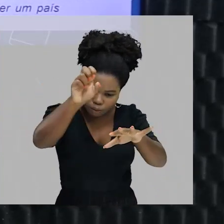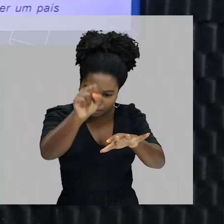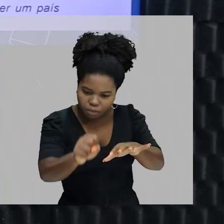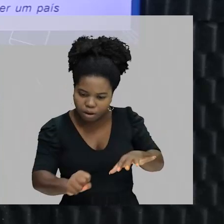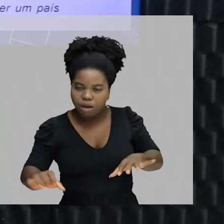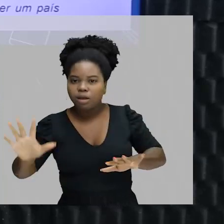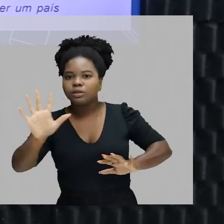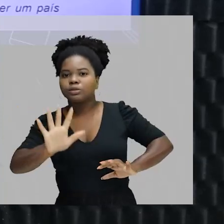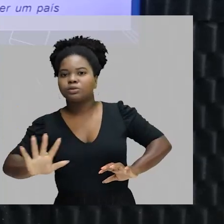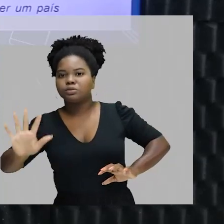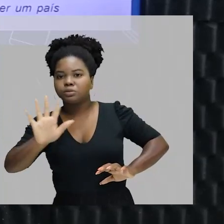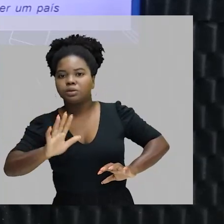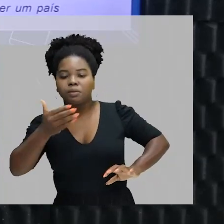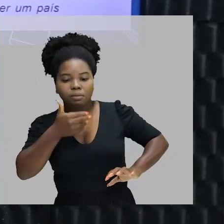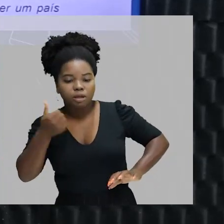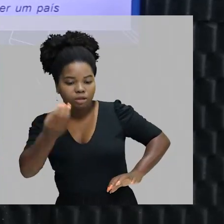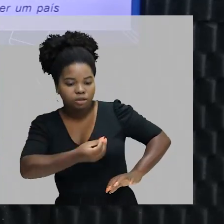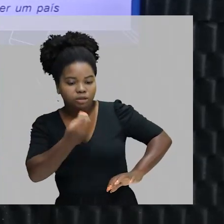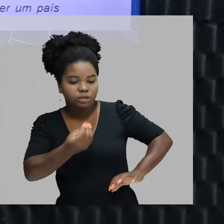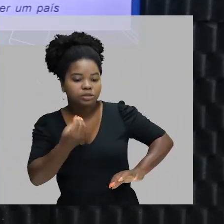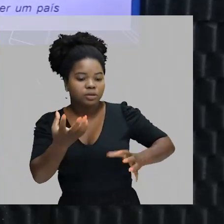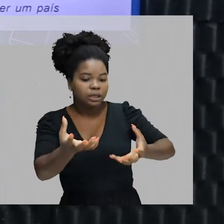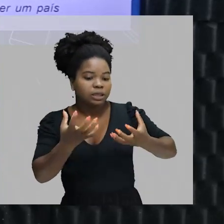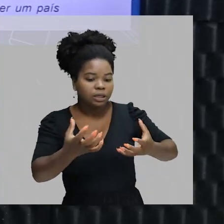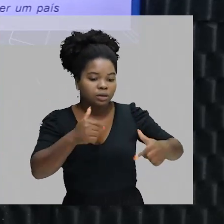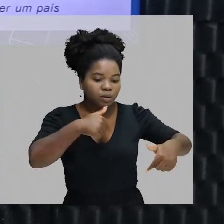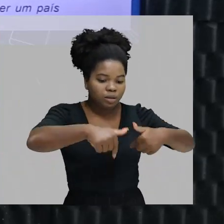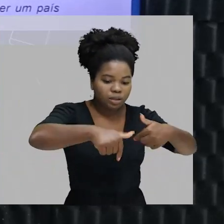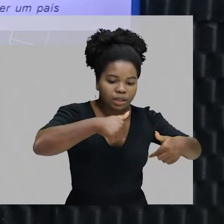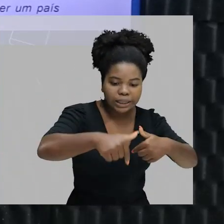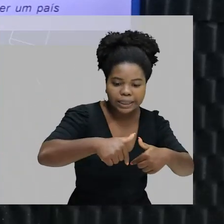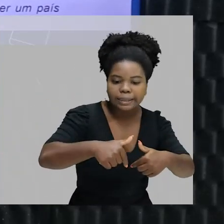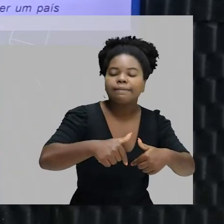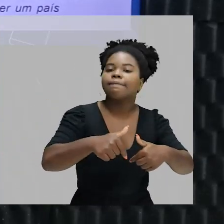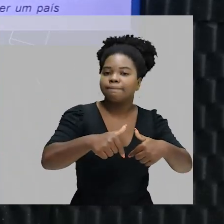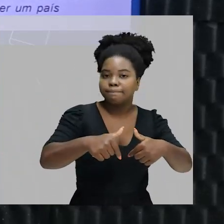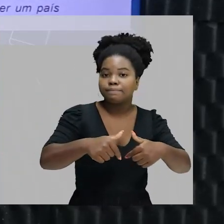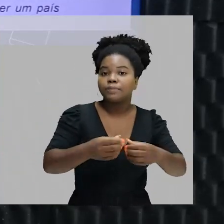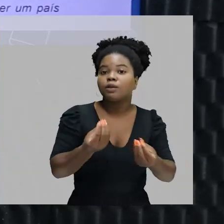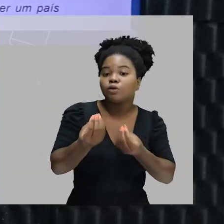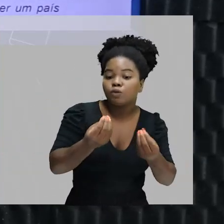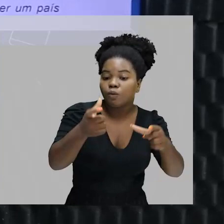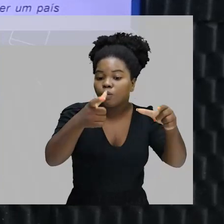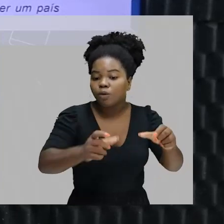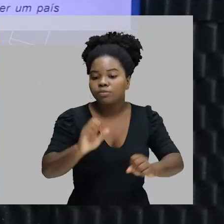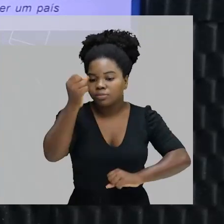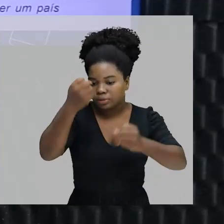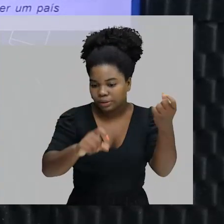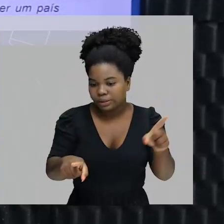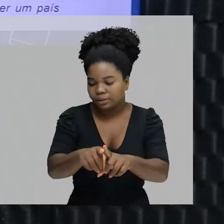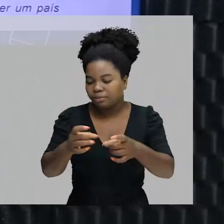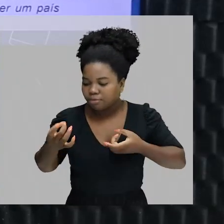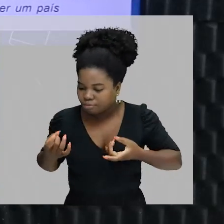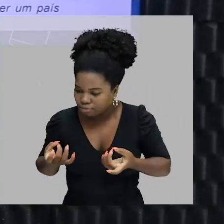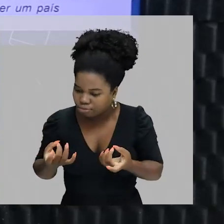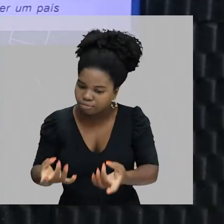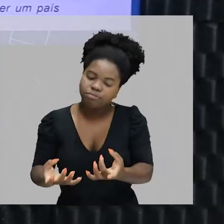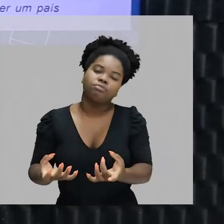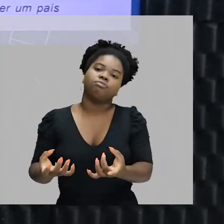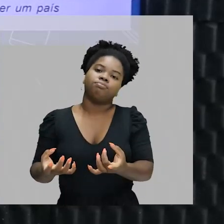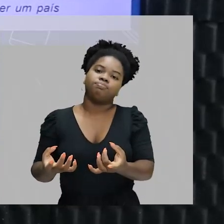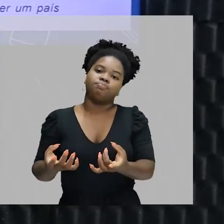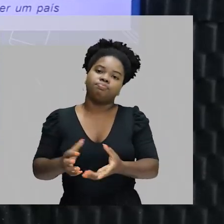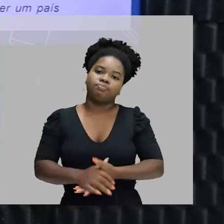vida, baseado na busca de emprego, oportunidade. Onde? Na indústria e no comércio que iria se expandir com esse